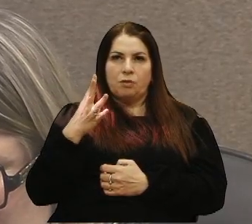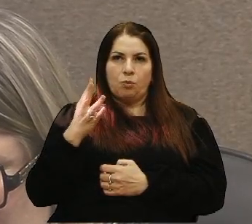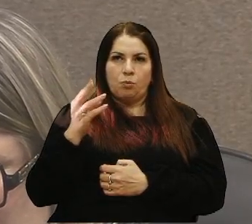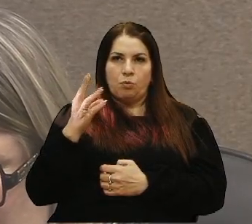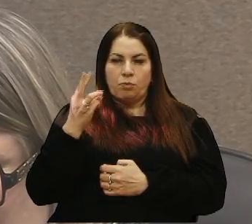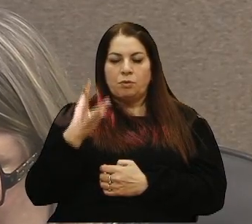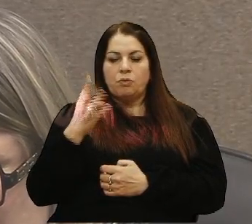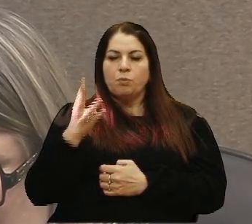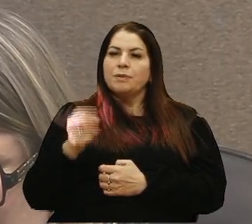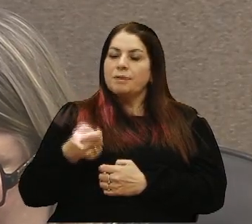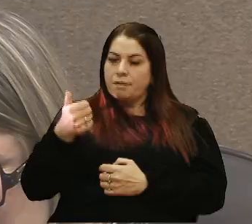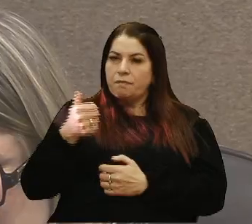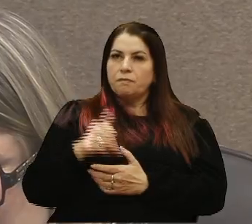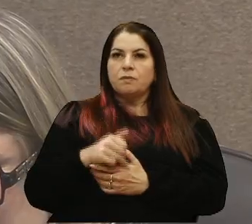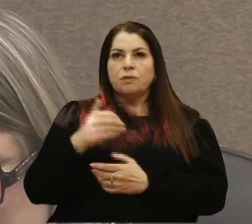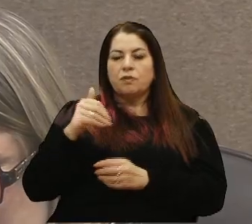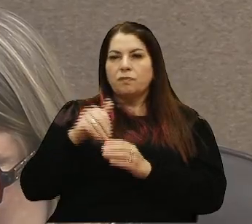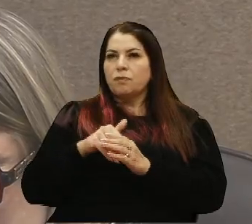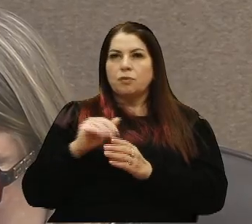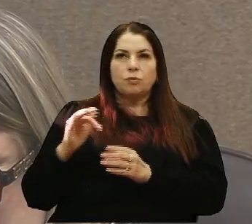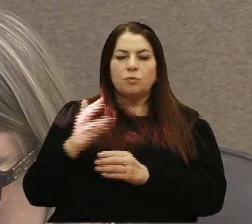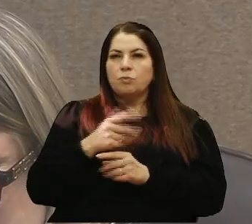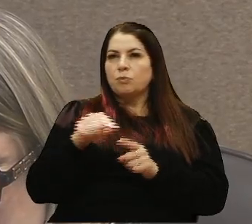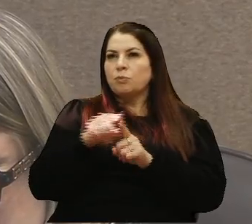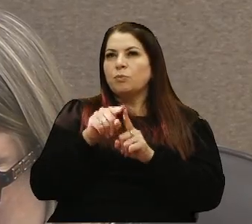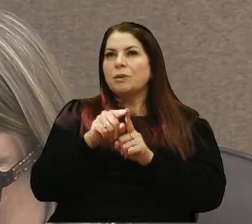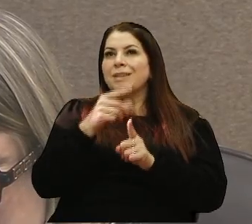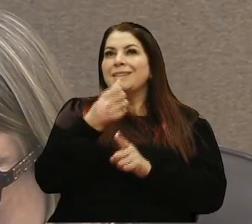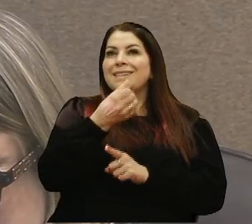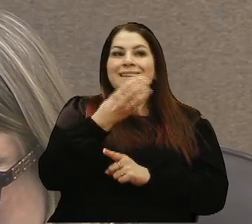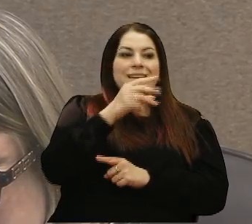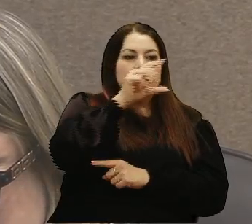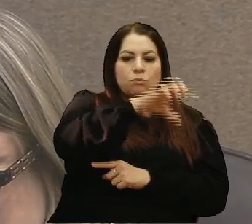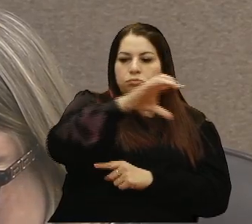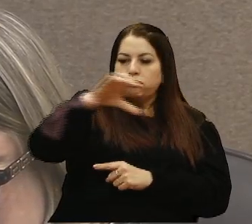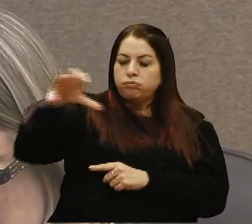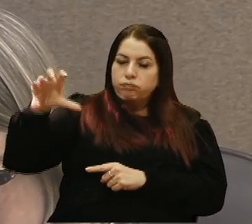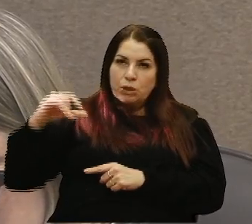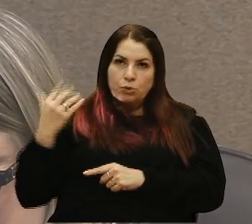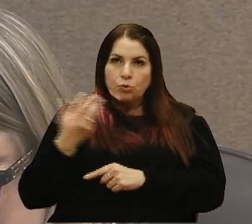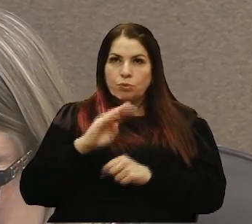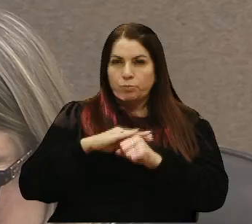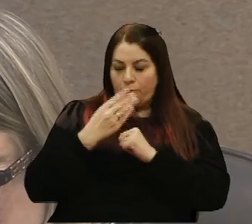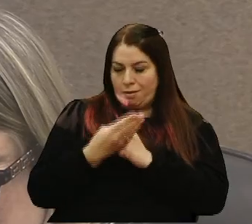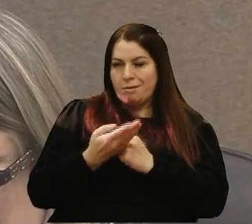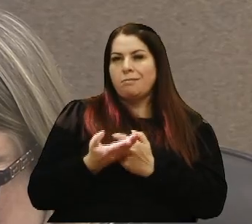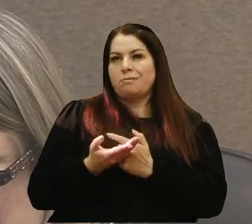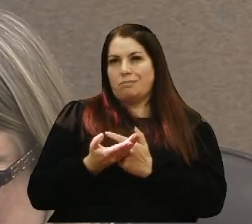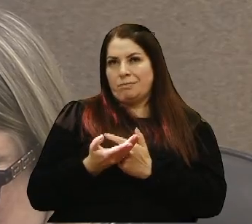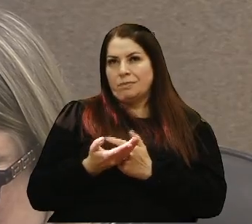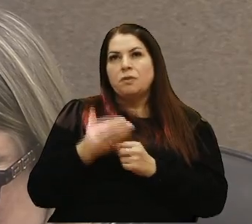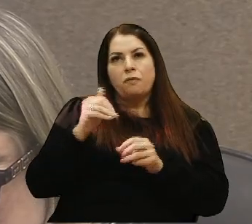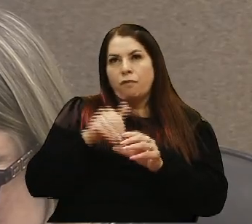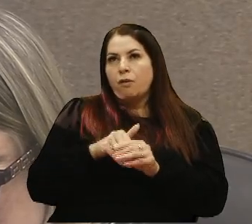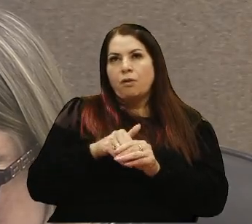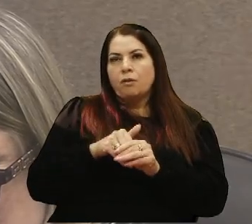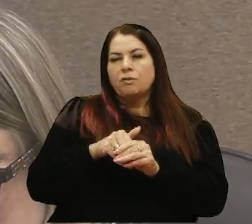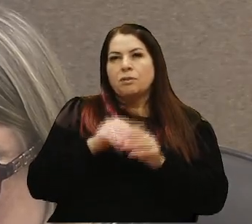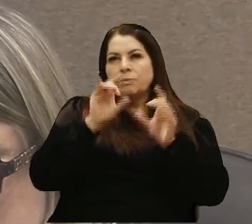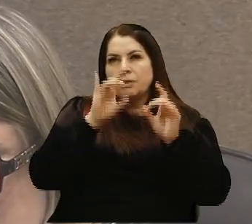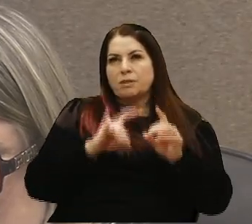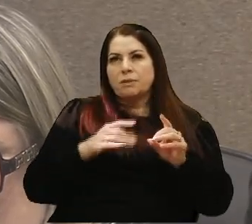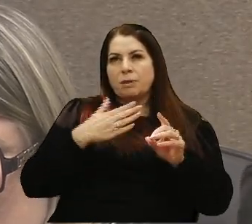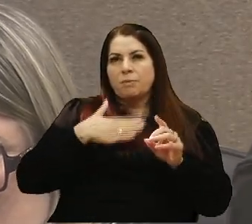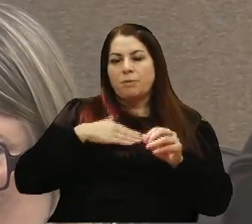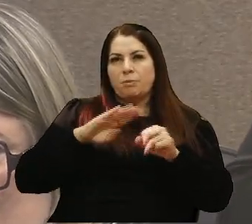101.717.927,34. E eu voto por todos, são 63 pontos em quase todos os bairros. Mas eu voto especialmente pelo